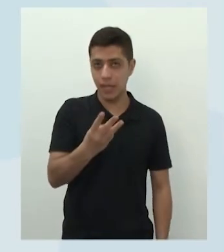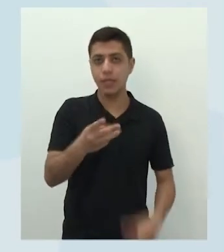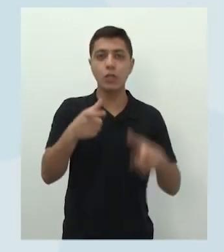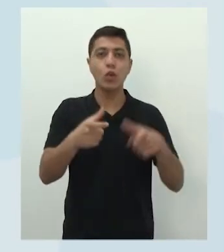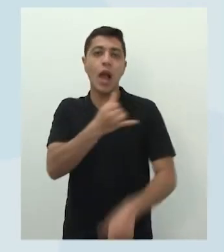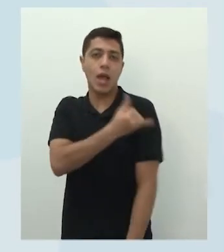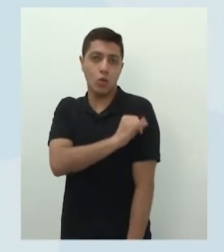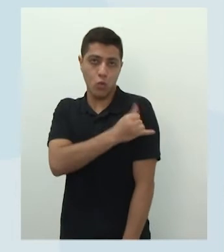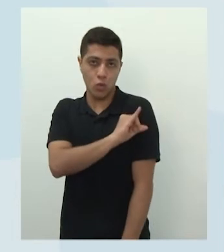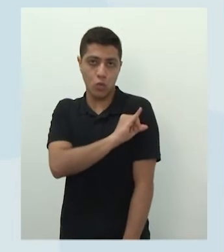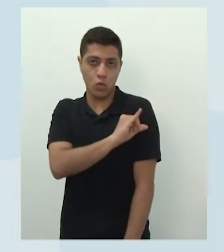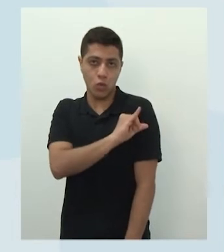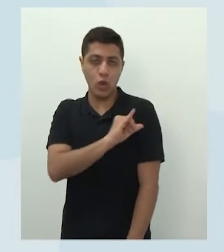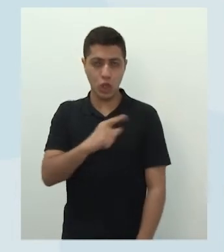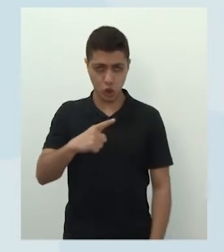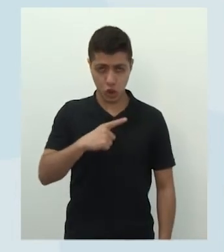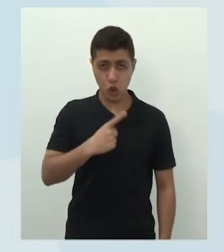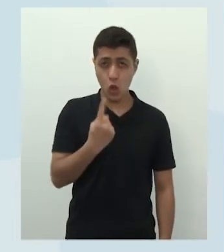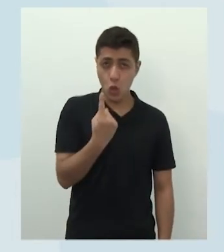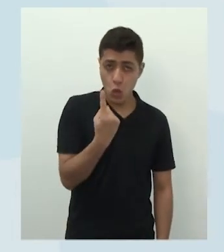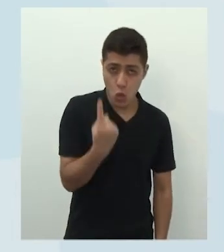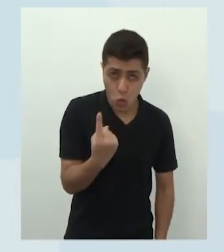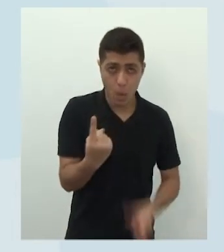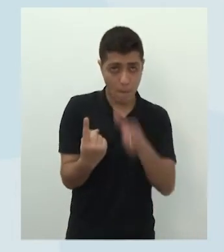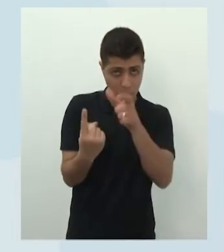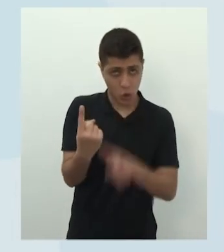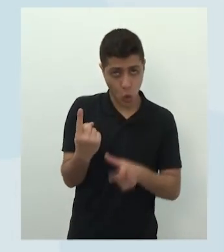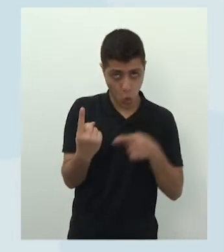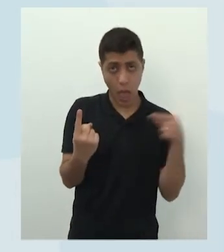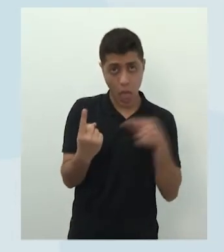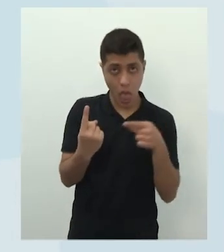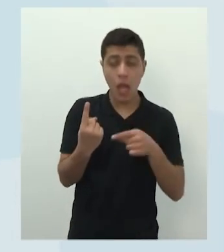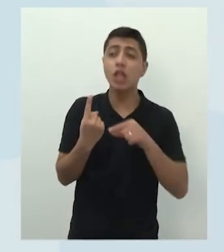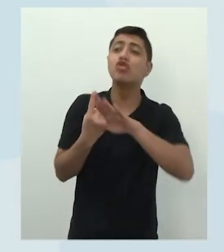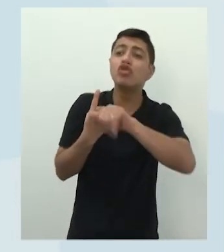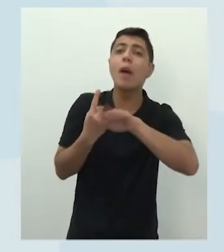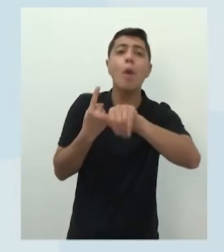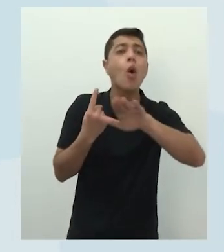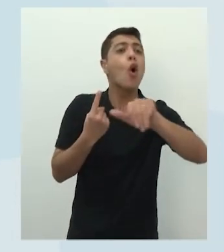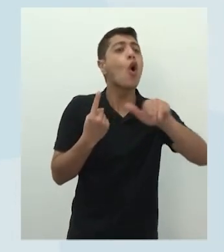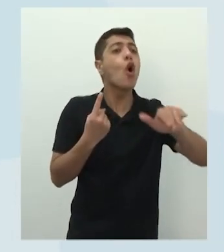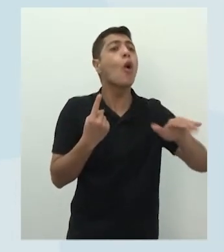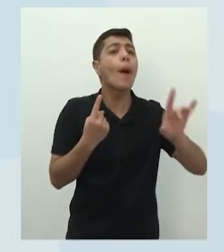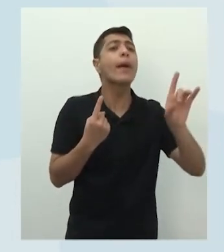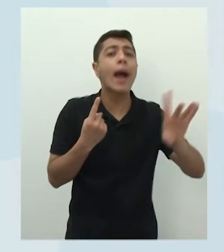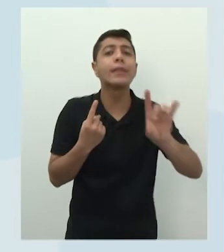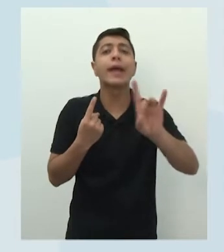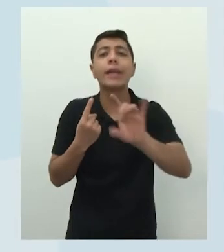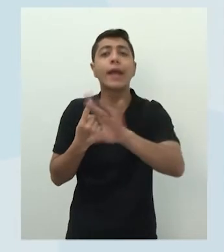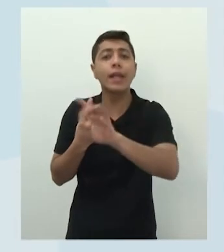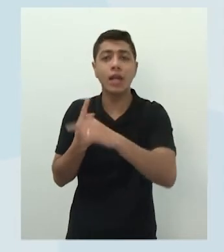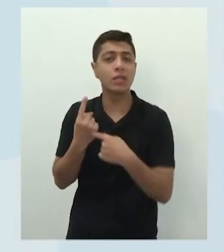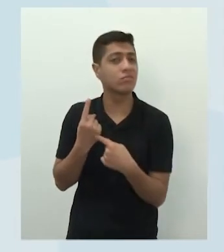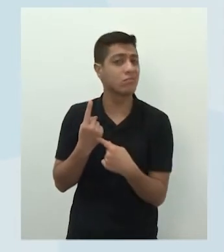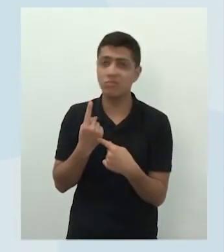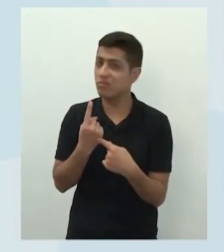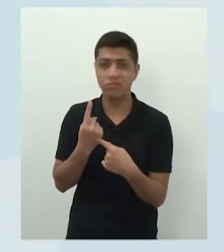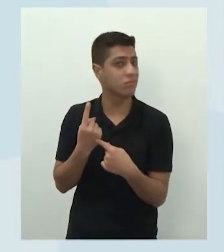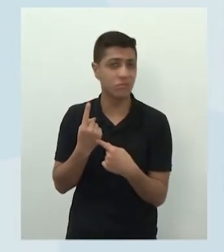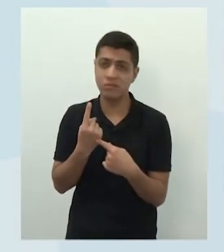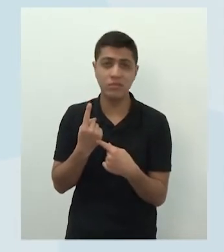WhatsApp, seja no Instagram, ou qualquer grupo de jogos dos adolescentes, naturalmente há esse enxameamento. Ah, Benito, eu